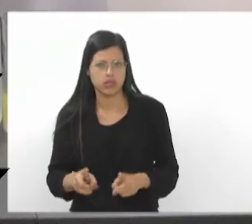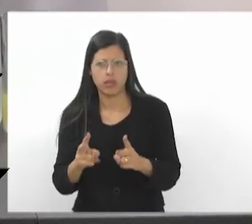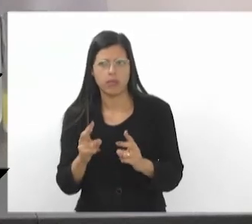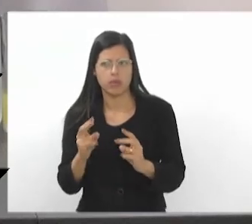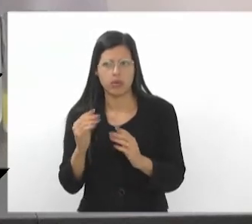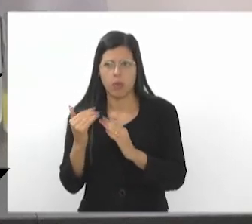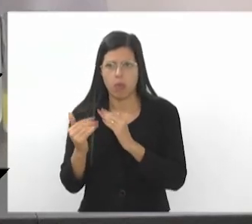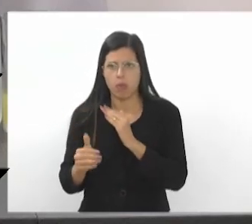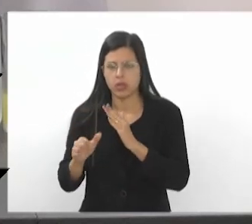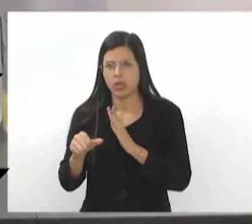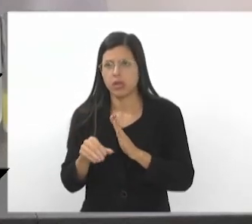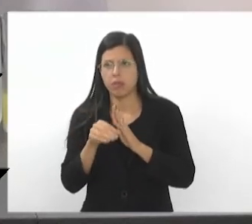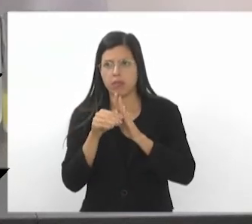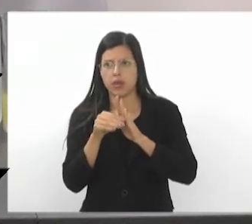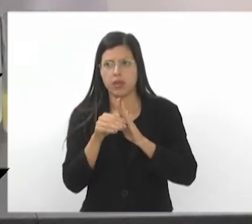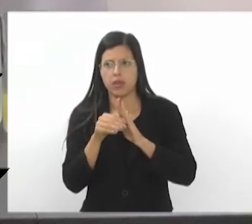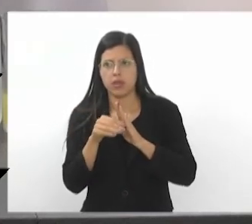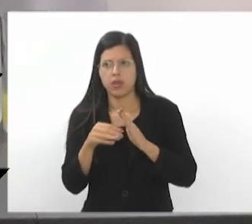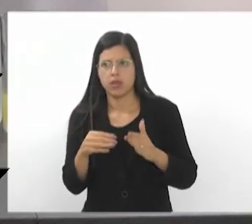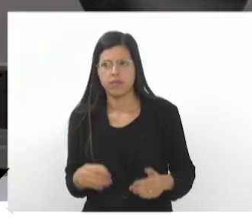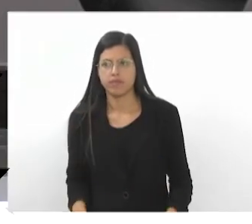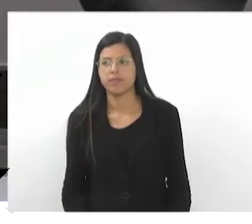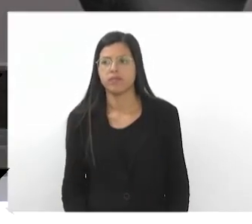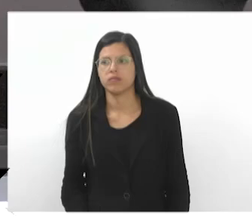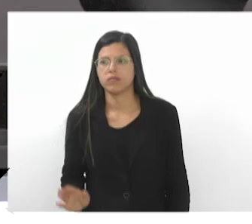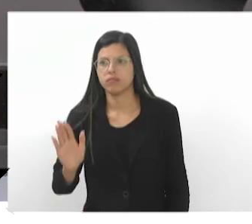de plenário. Mas, senhor presidente, o senhor me perdoe.